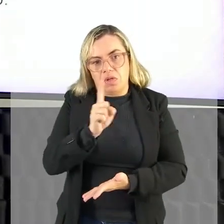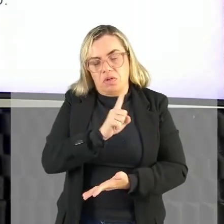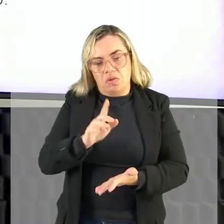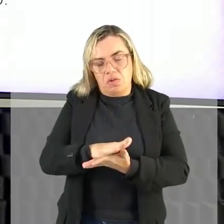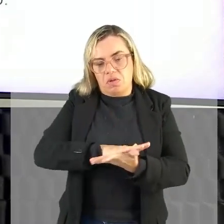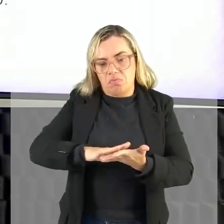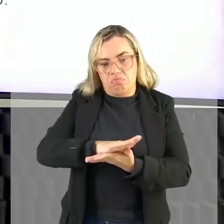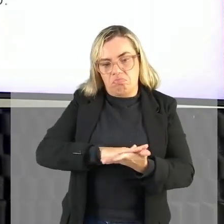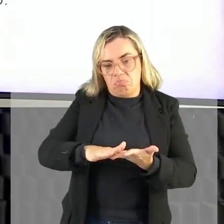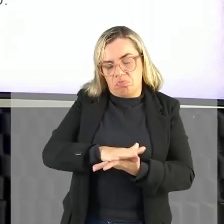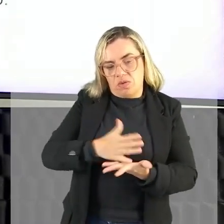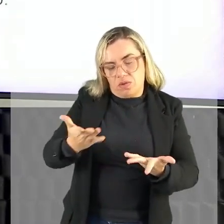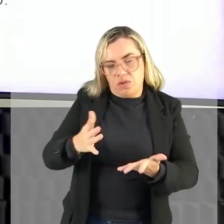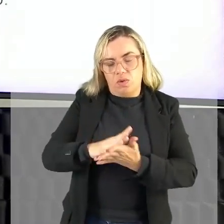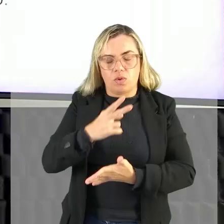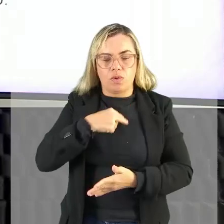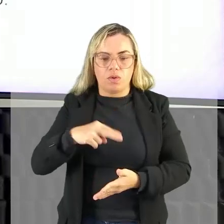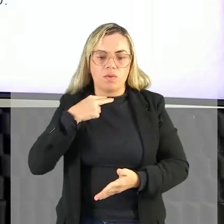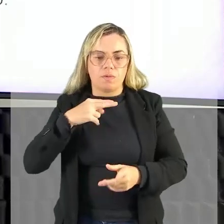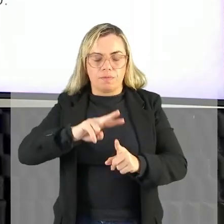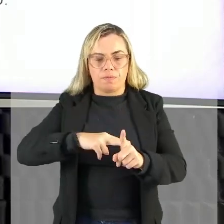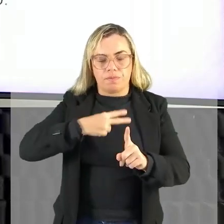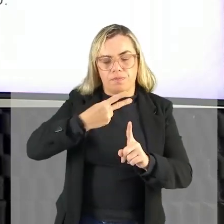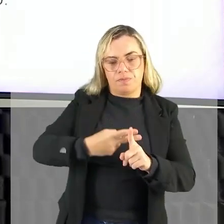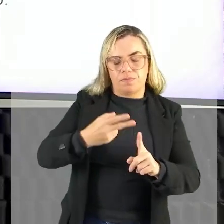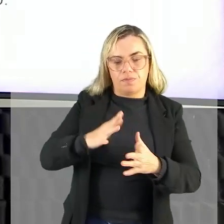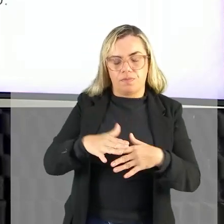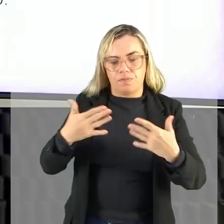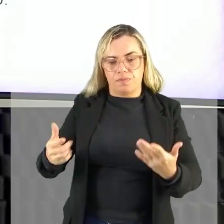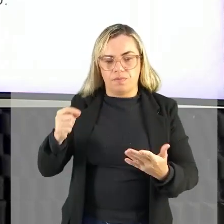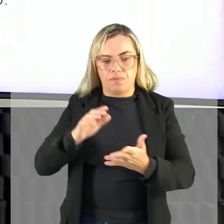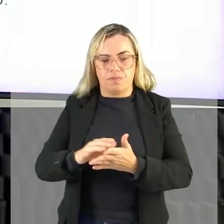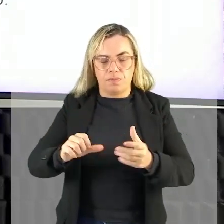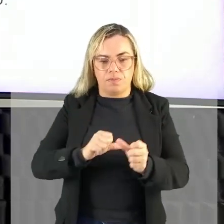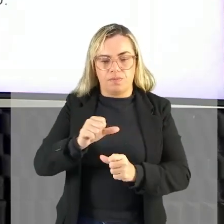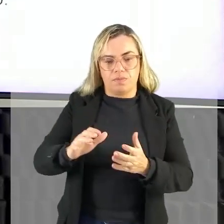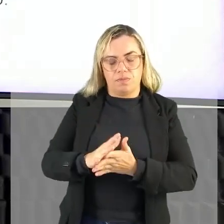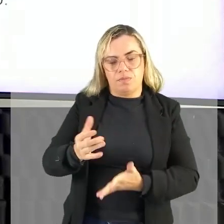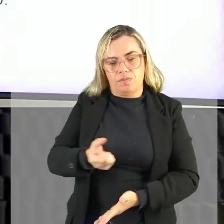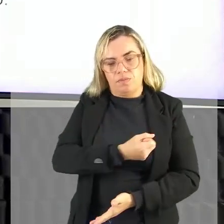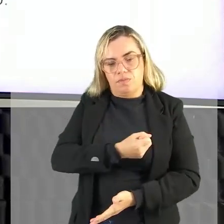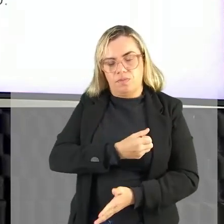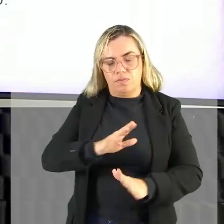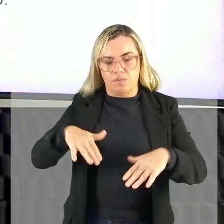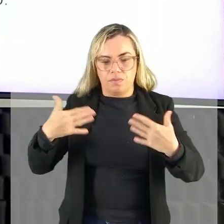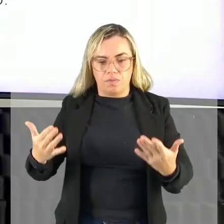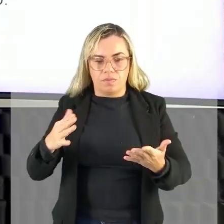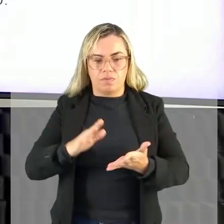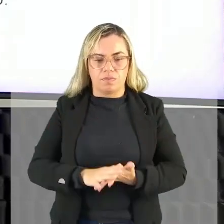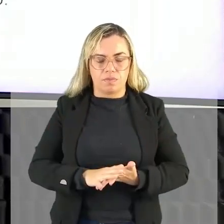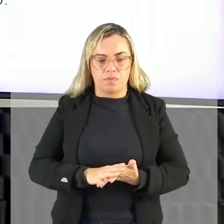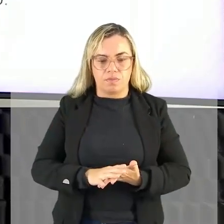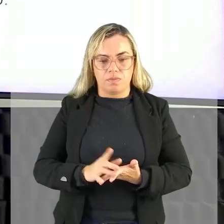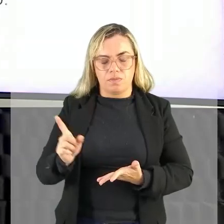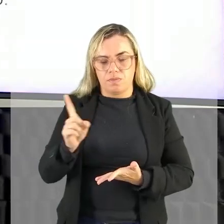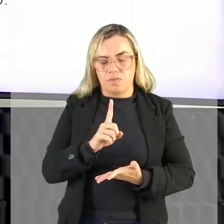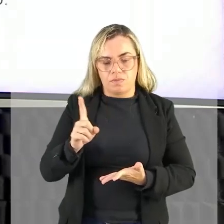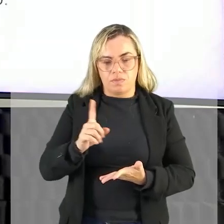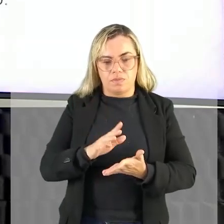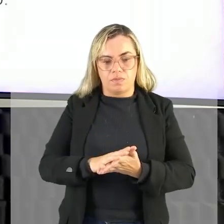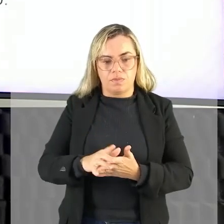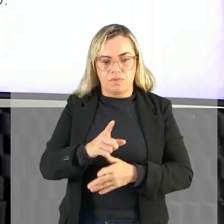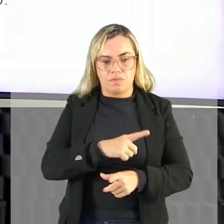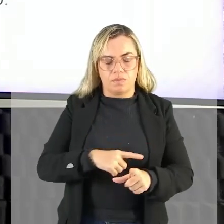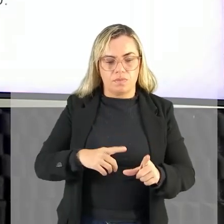não a duplicação não deixa de não ser uma alteração numérica, então, não é o caso.